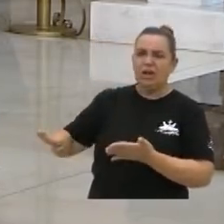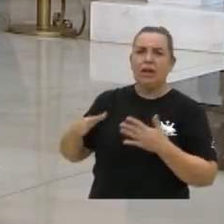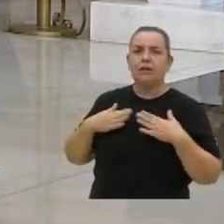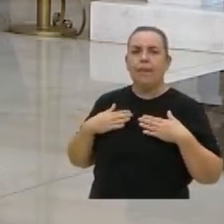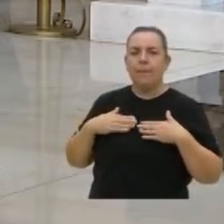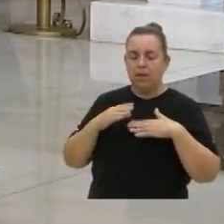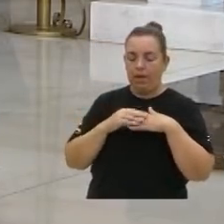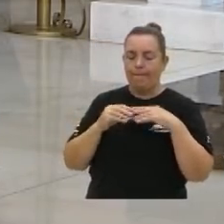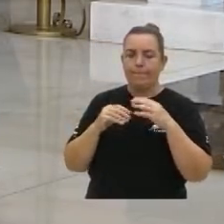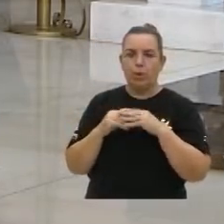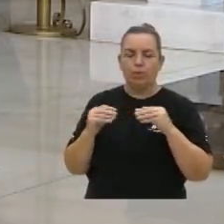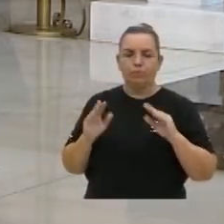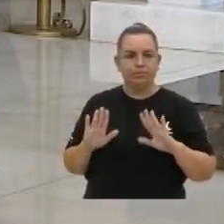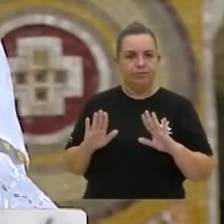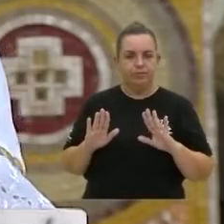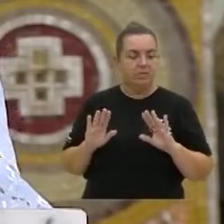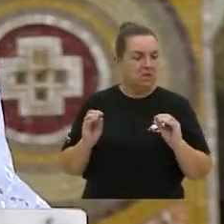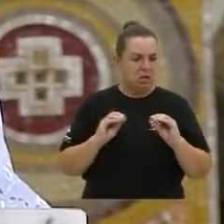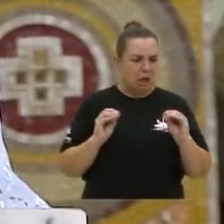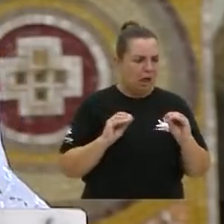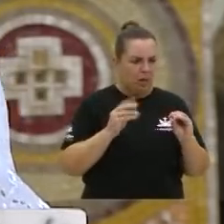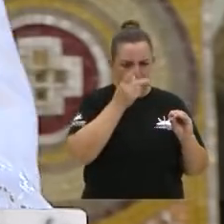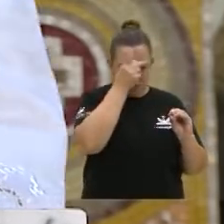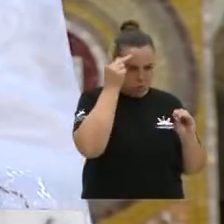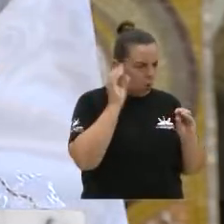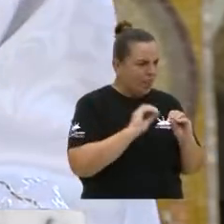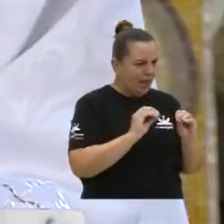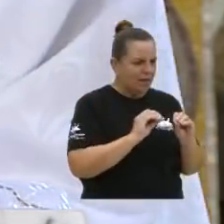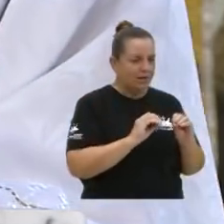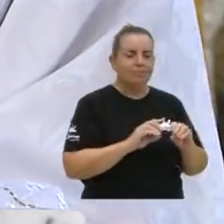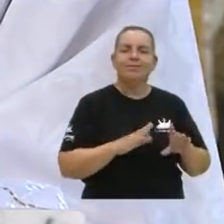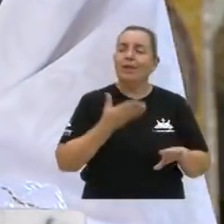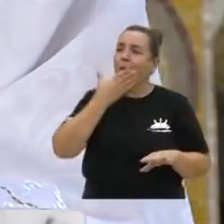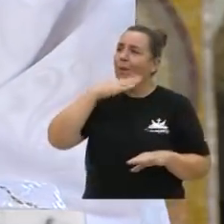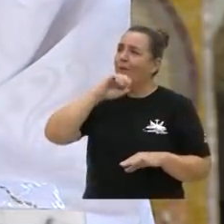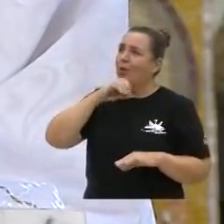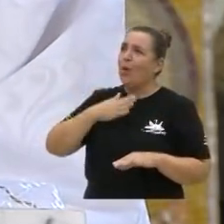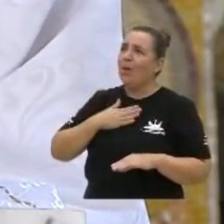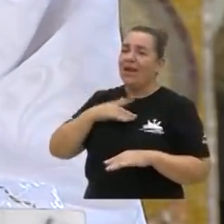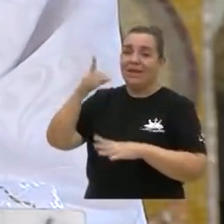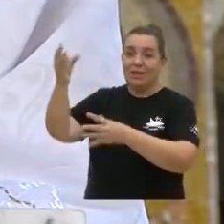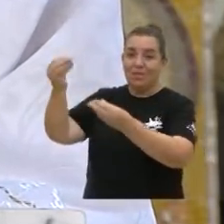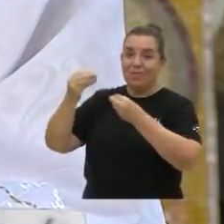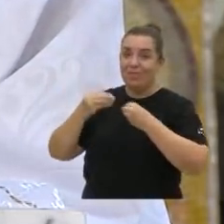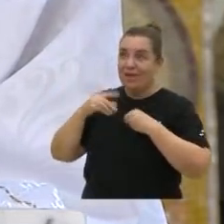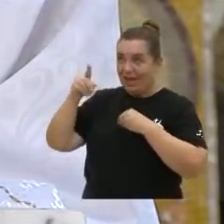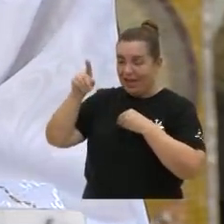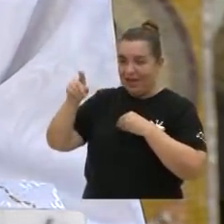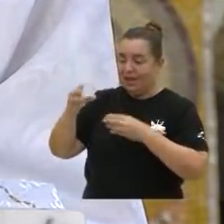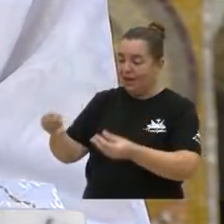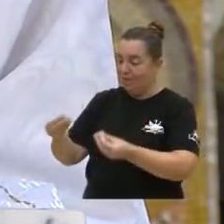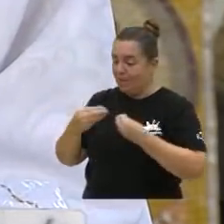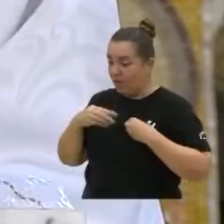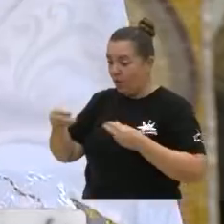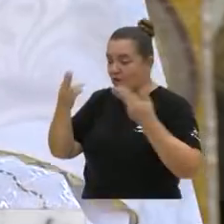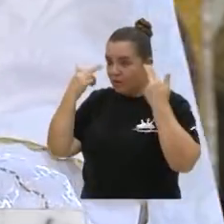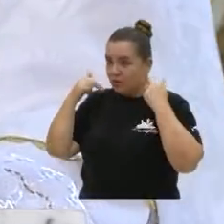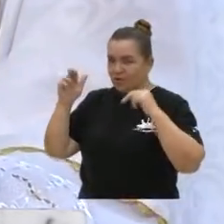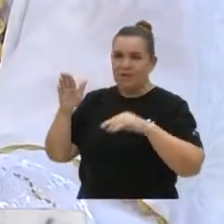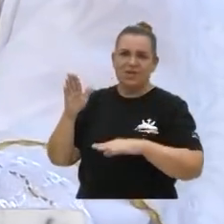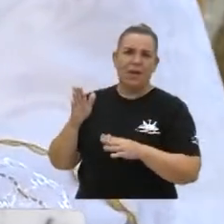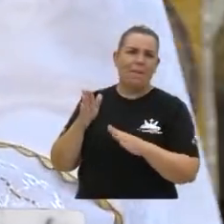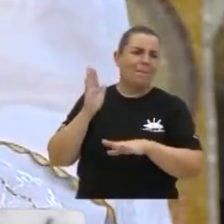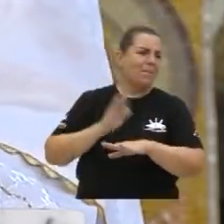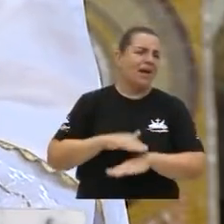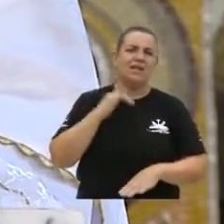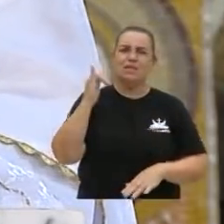minha mão. Meu Pai, que me deu essas ovelhas, é maior que todos, e